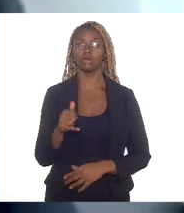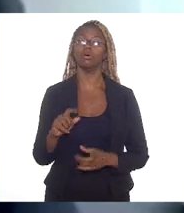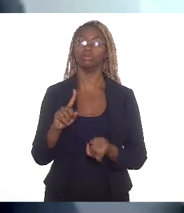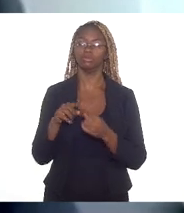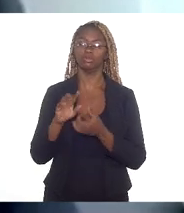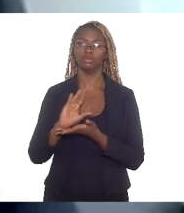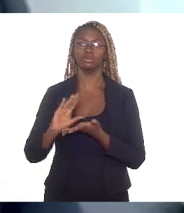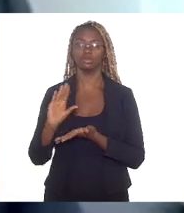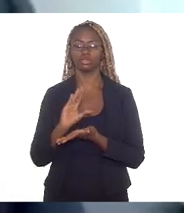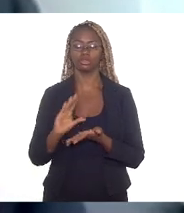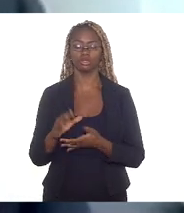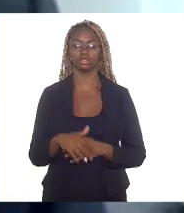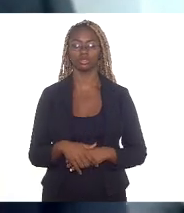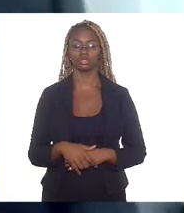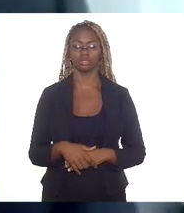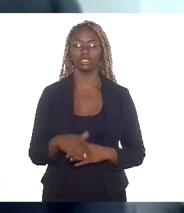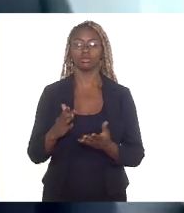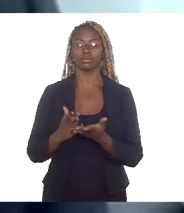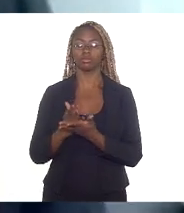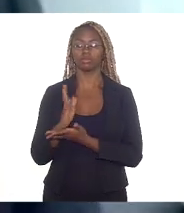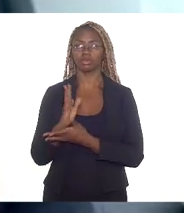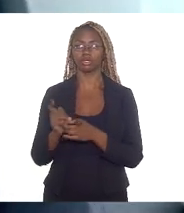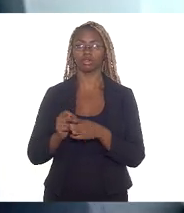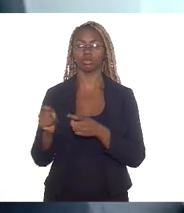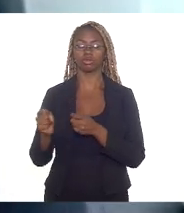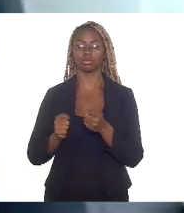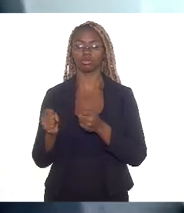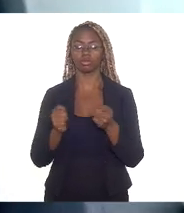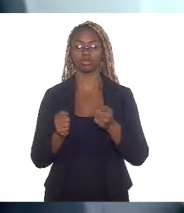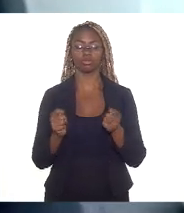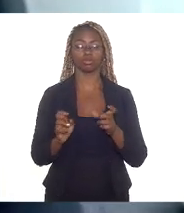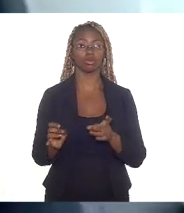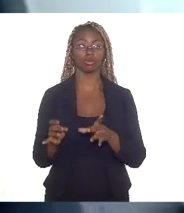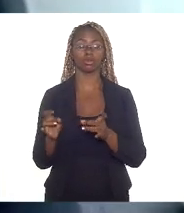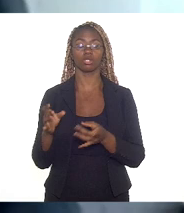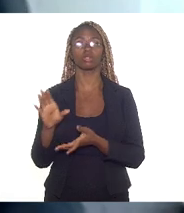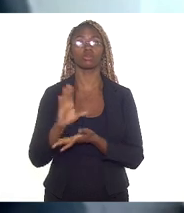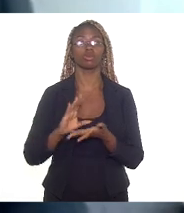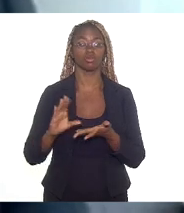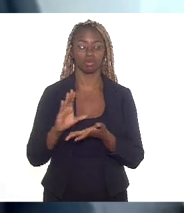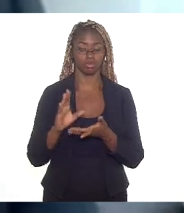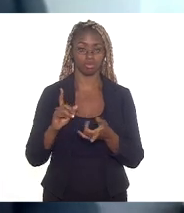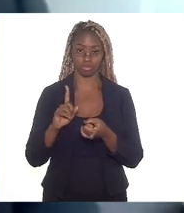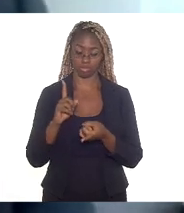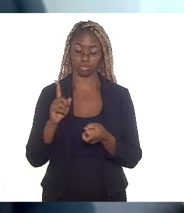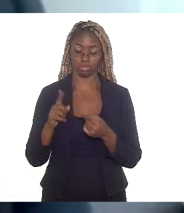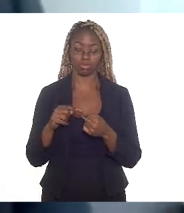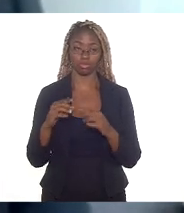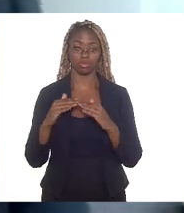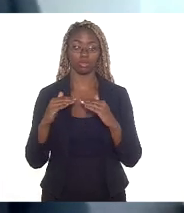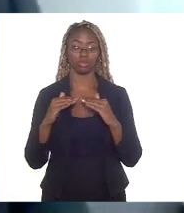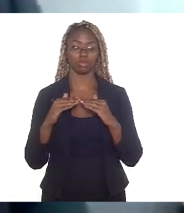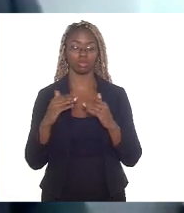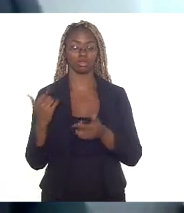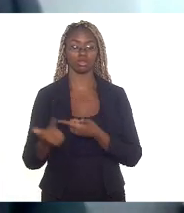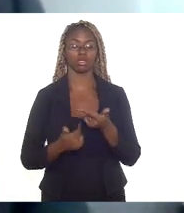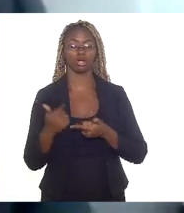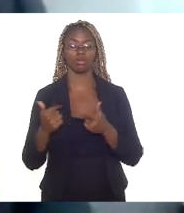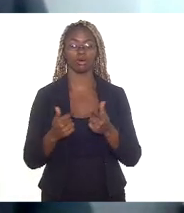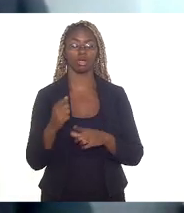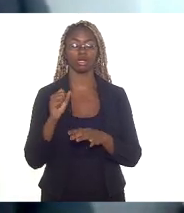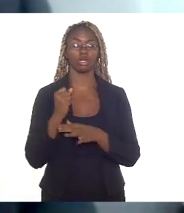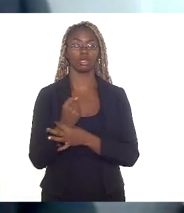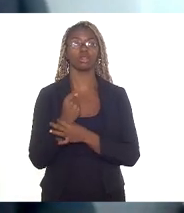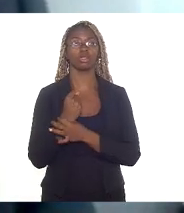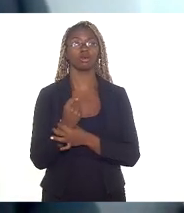Defesa de Direitos Humanos e Cidadania, favorável. De Economia, Indústria e Comércio, favorável. e Trabalho, Legislação Social e Seguridade Social, favorável